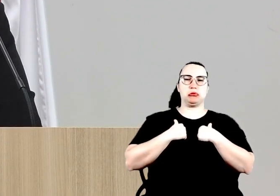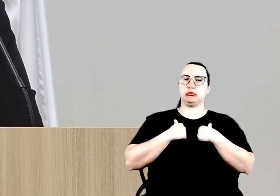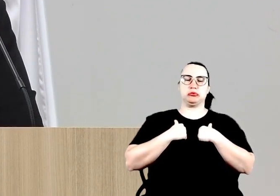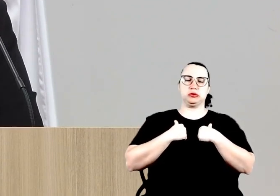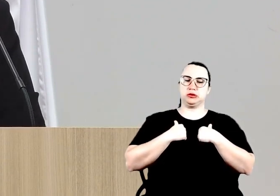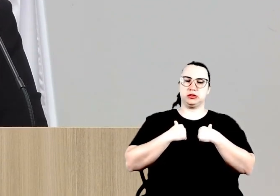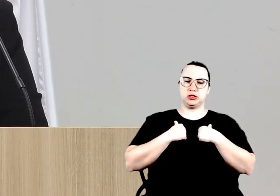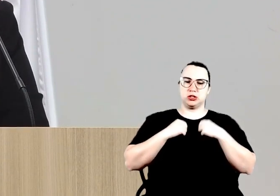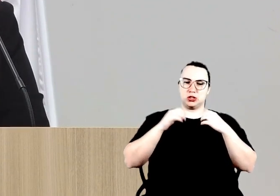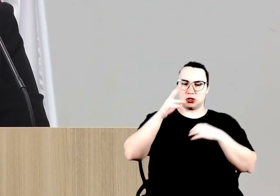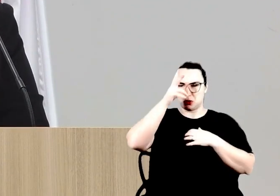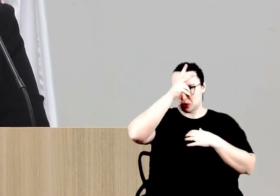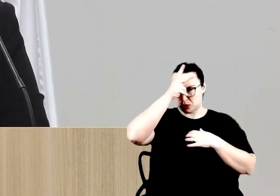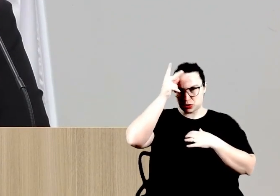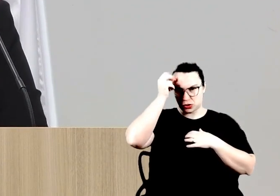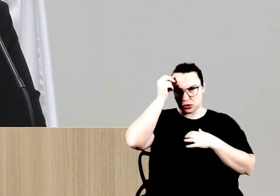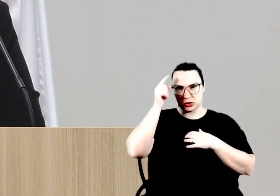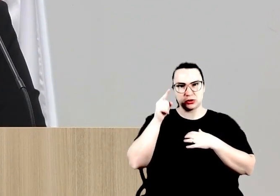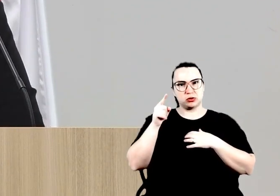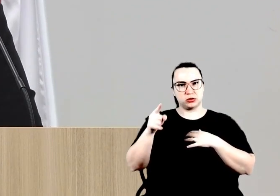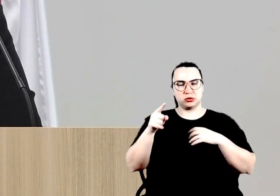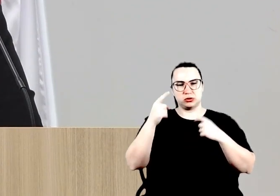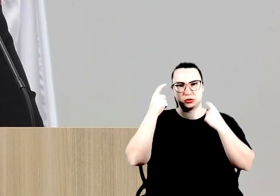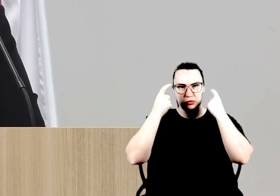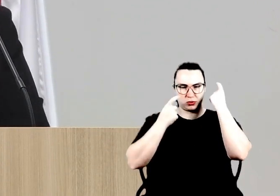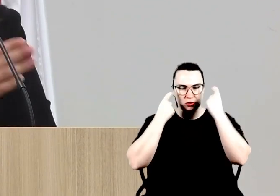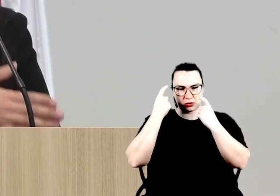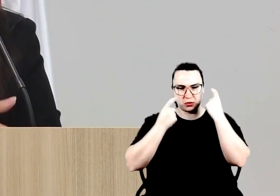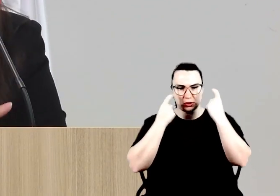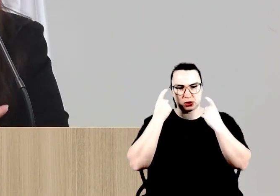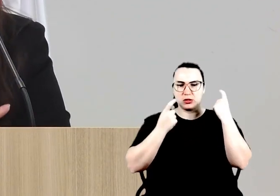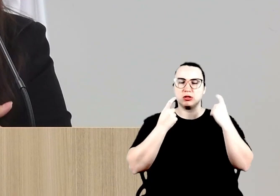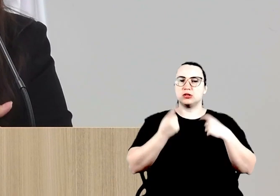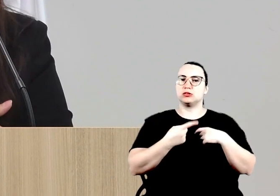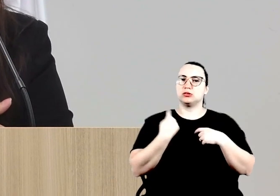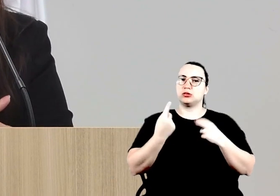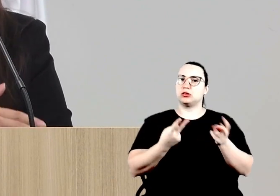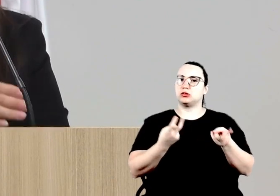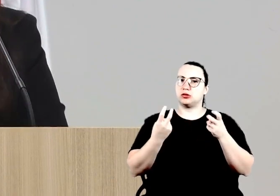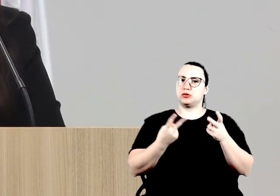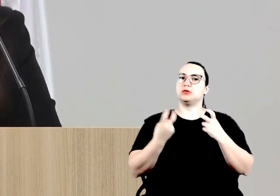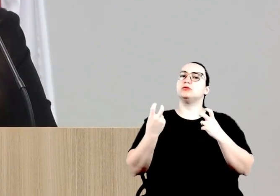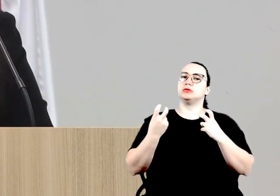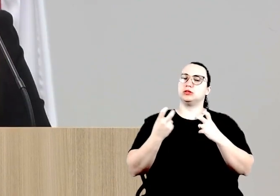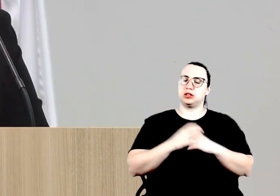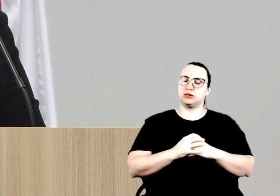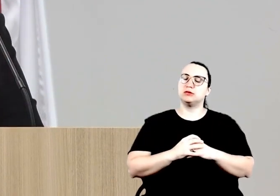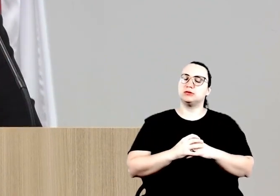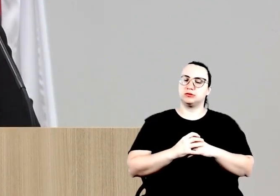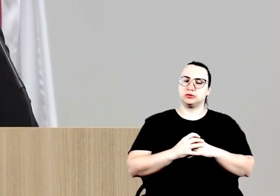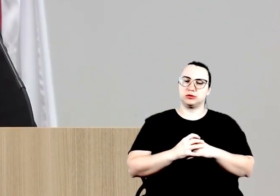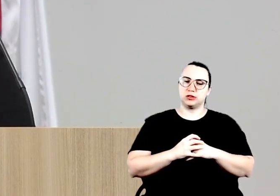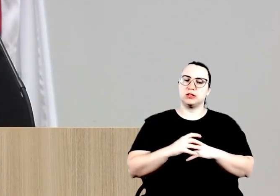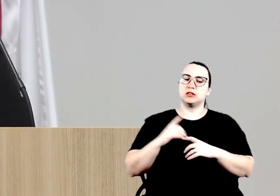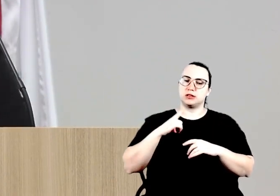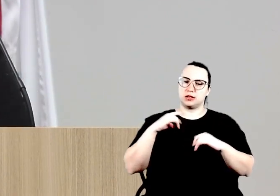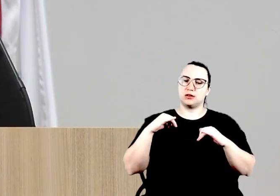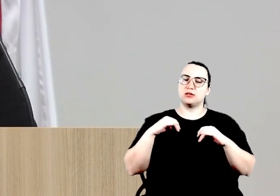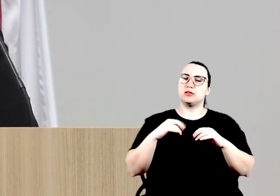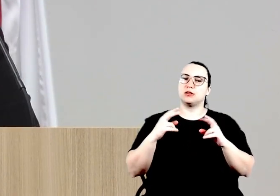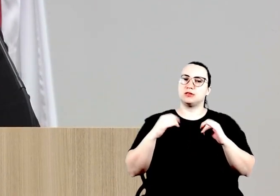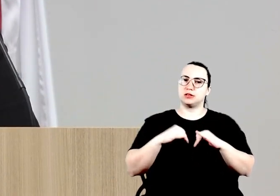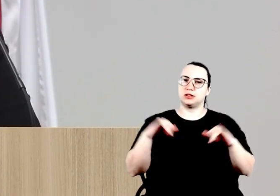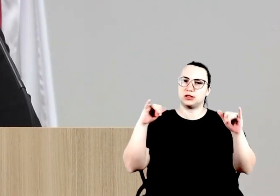vem demonstrando uma preocupação, e isso a gente observa nas últimas campanhas. porque foram campanhas